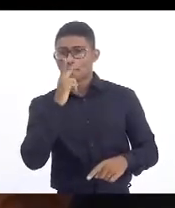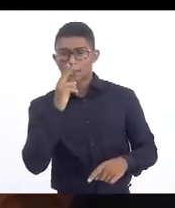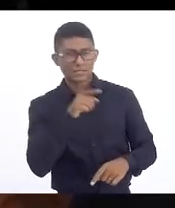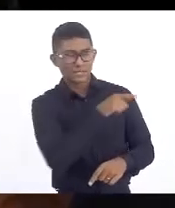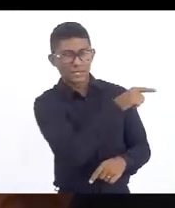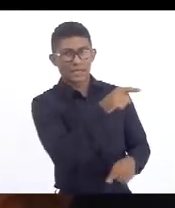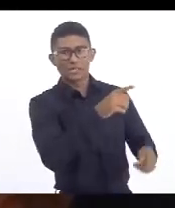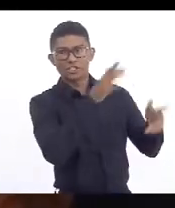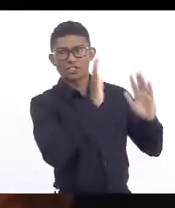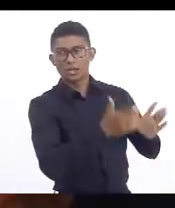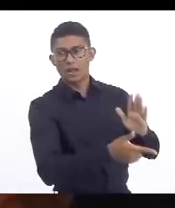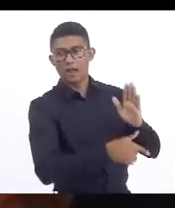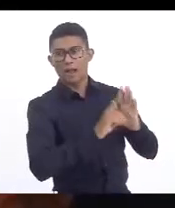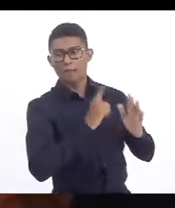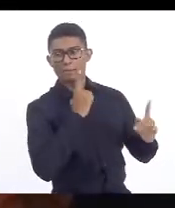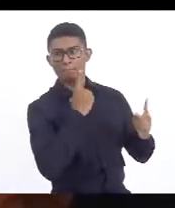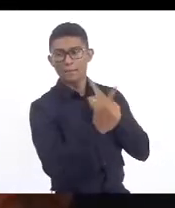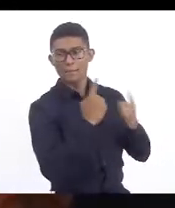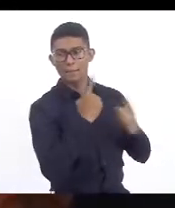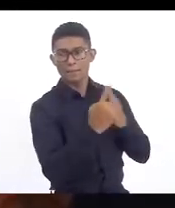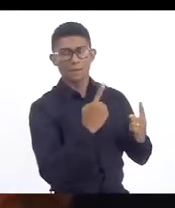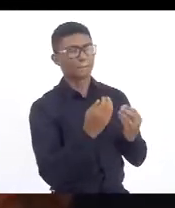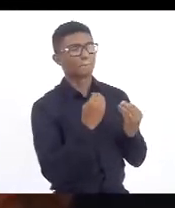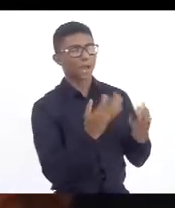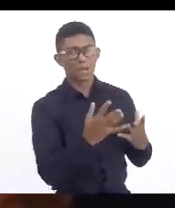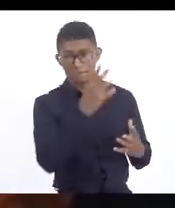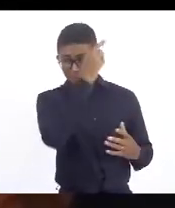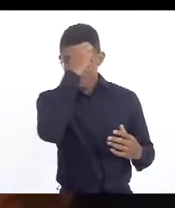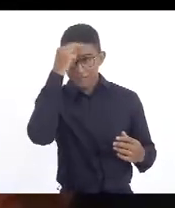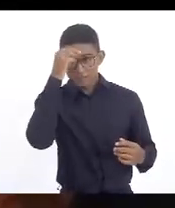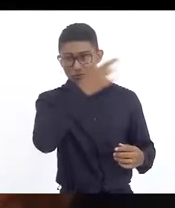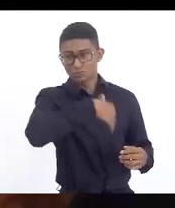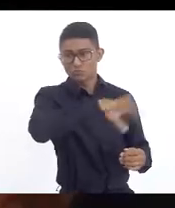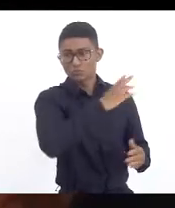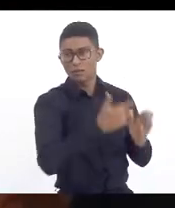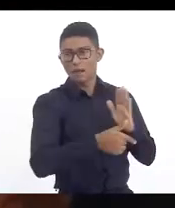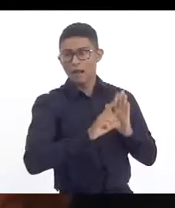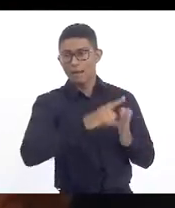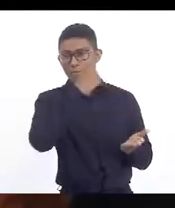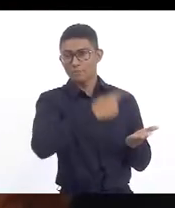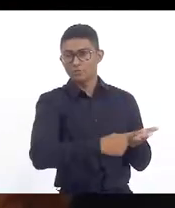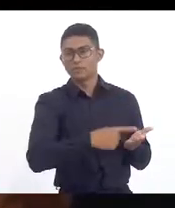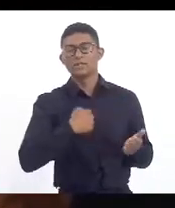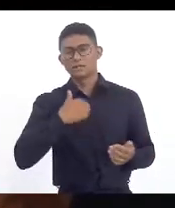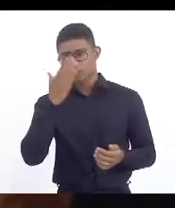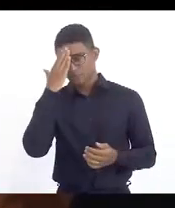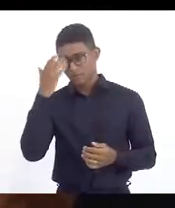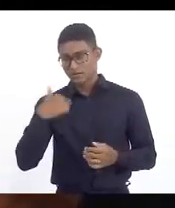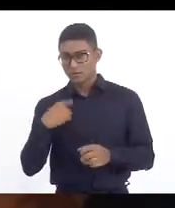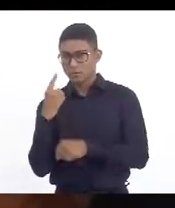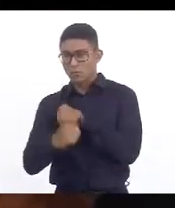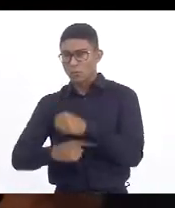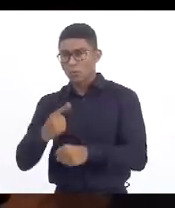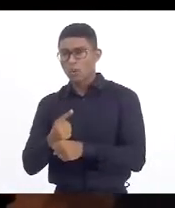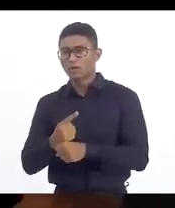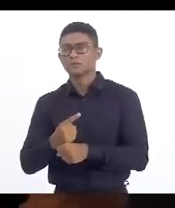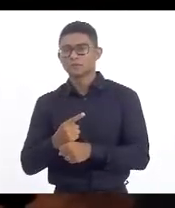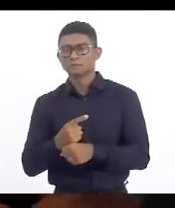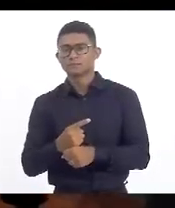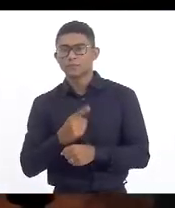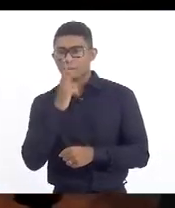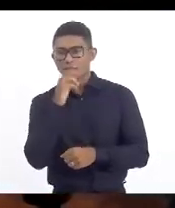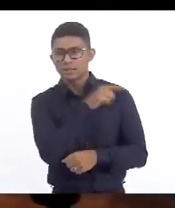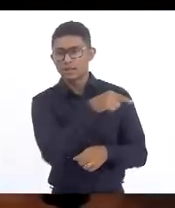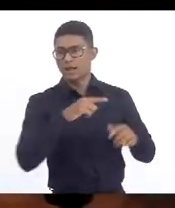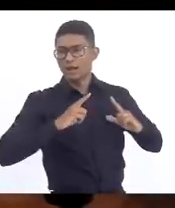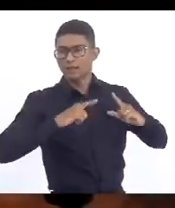ouvido para atender prefeitura. Já era tudo combinado. Eu fiquei lá um ano, não sei como. E as ações, de fato, não